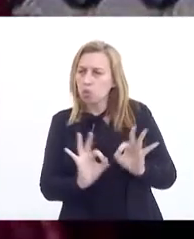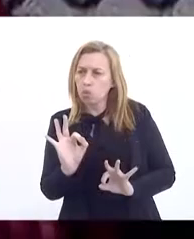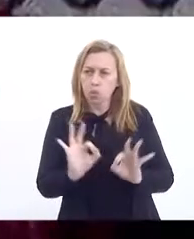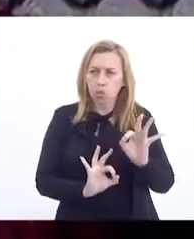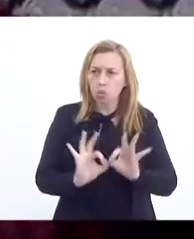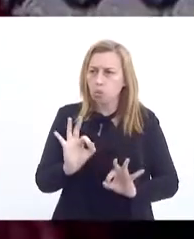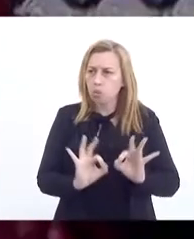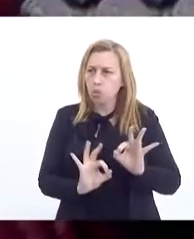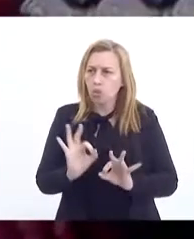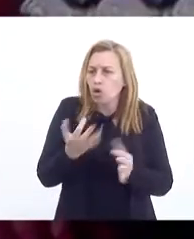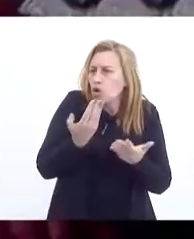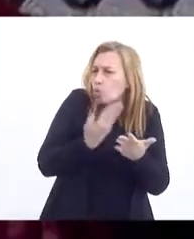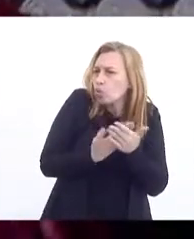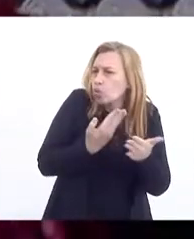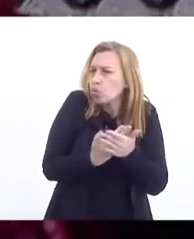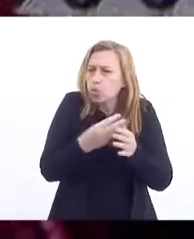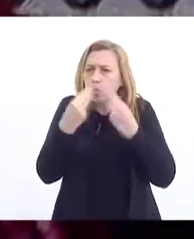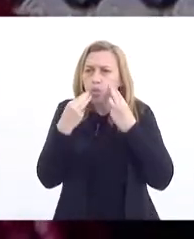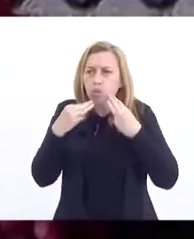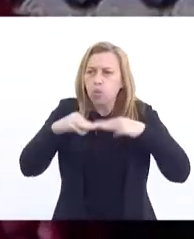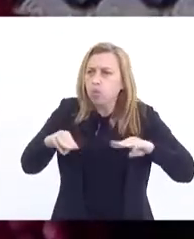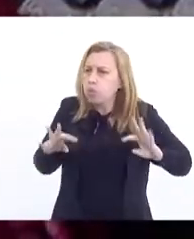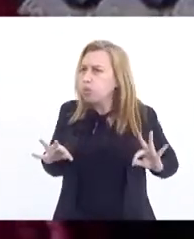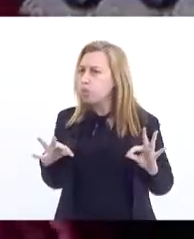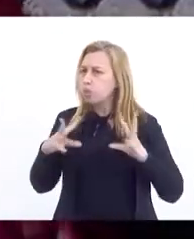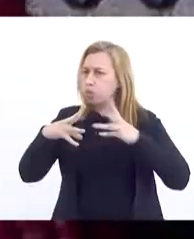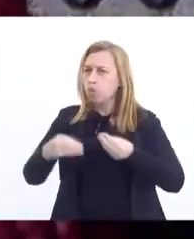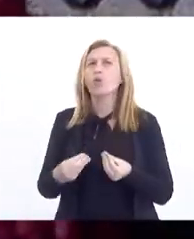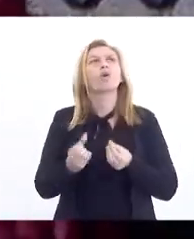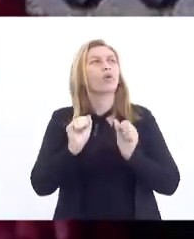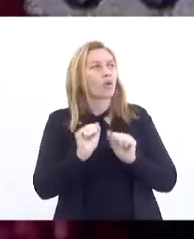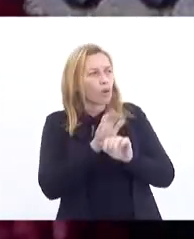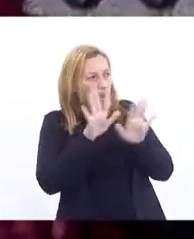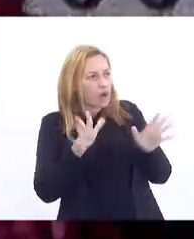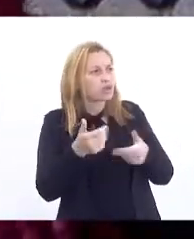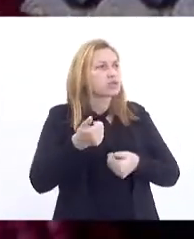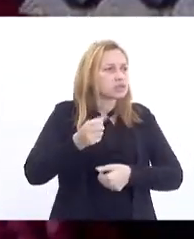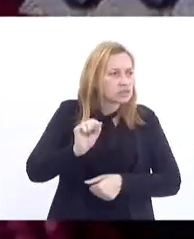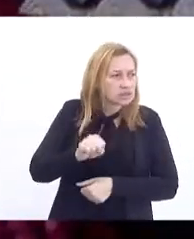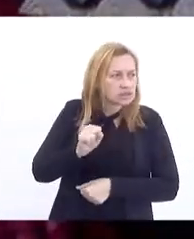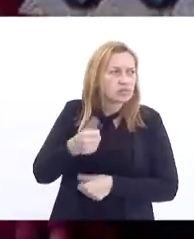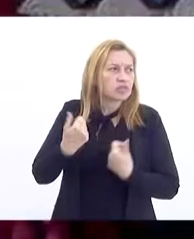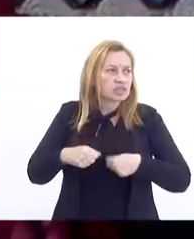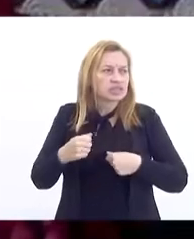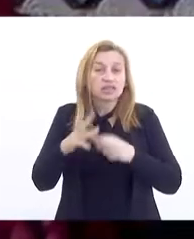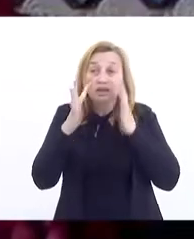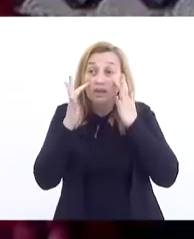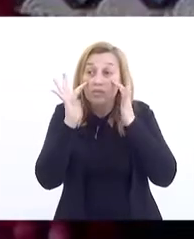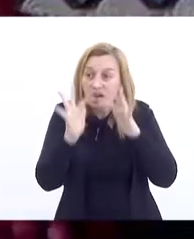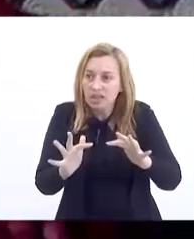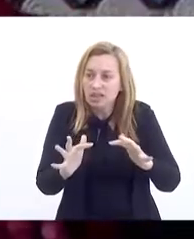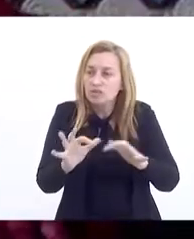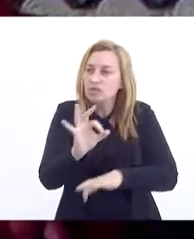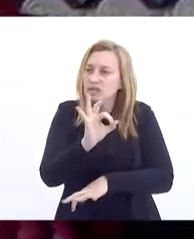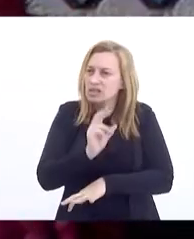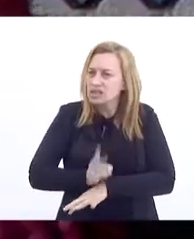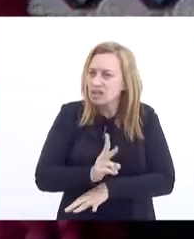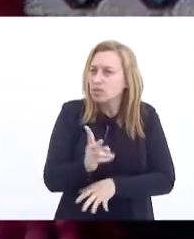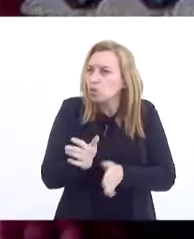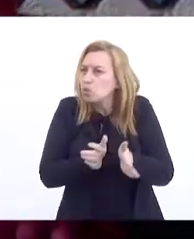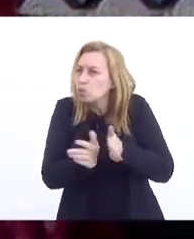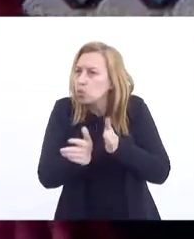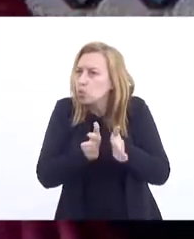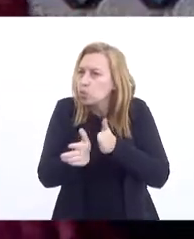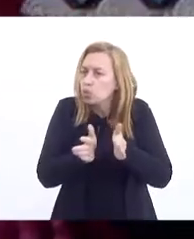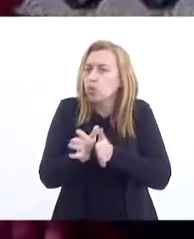organizada de um estudo de marketing. Né? É claro que a gente deve ter sempre a atenção com a acessibilidade